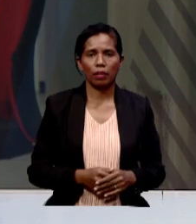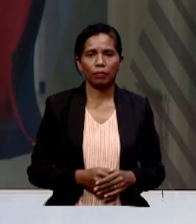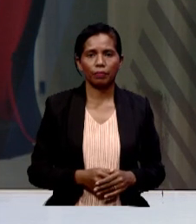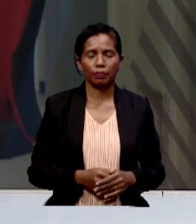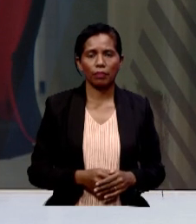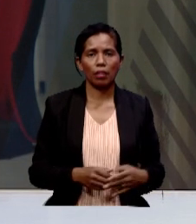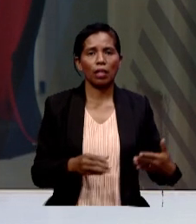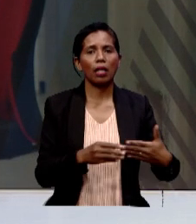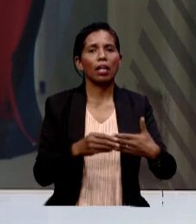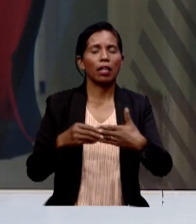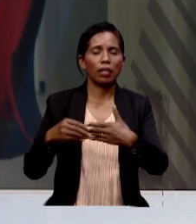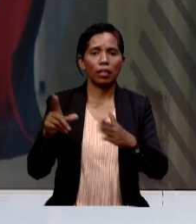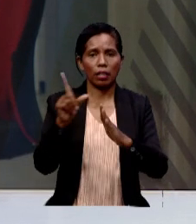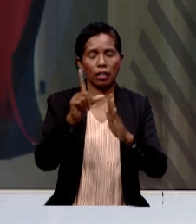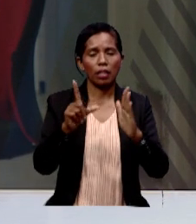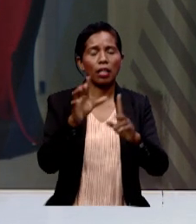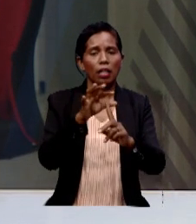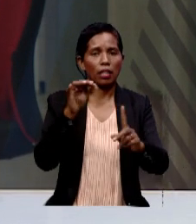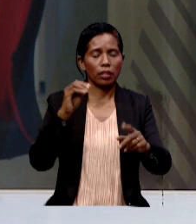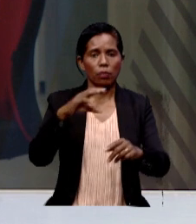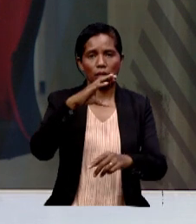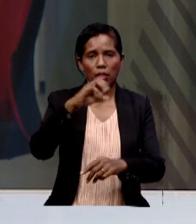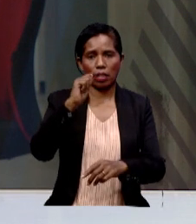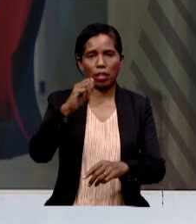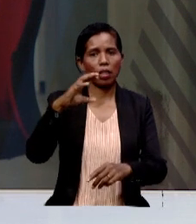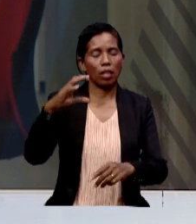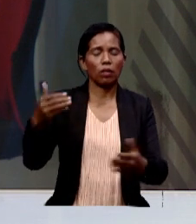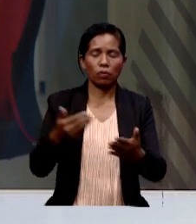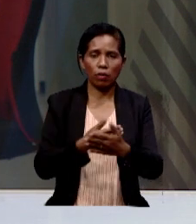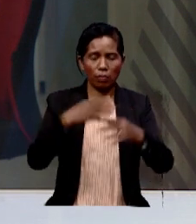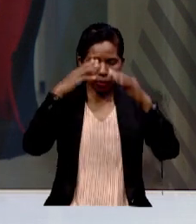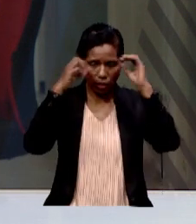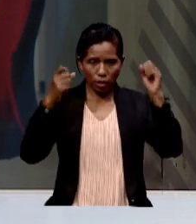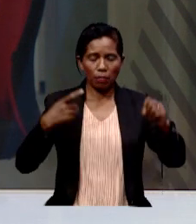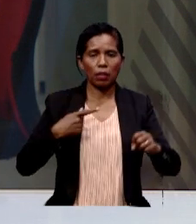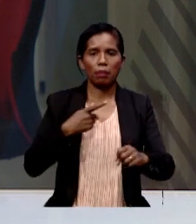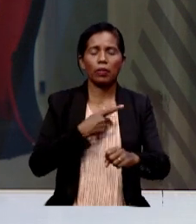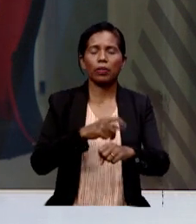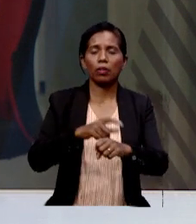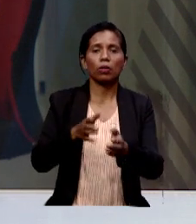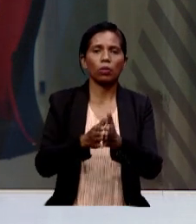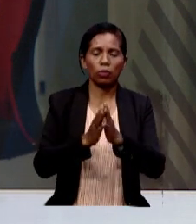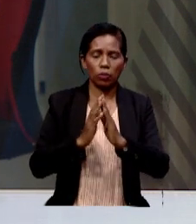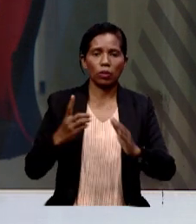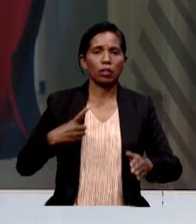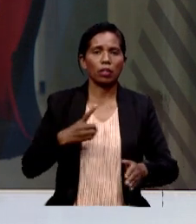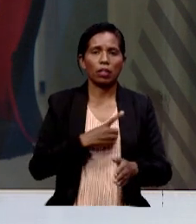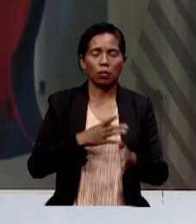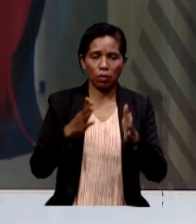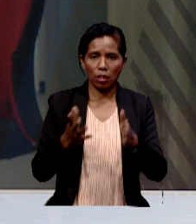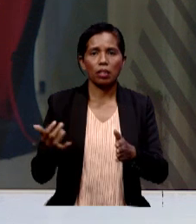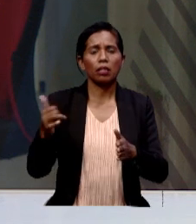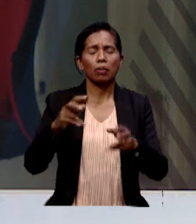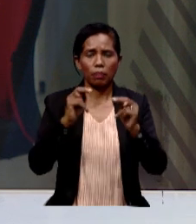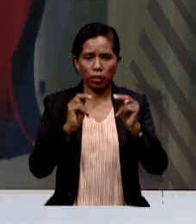Eleição do comissário Comissão Anticorrupção FUN, presidente do Parlamento Nacional, russo deputado bancário oposição, precisa e